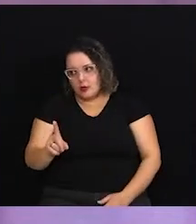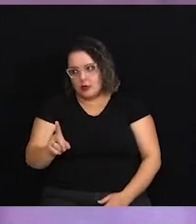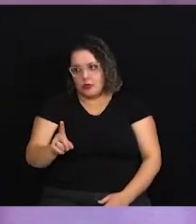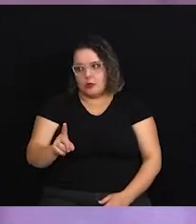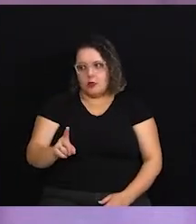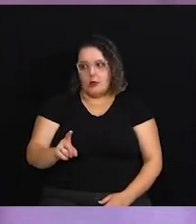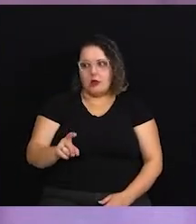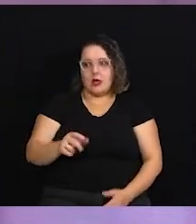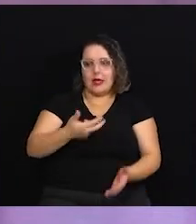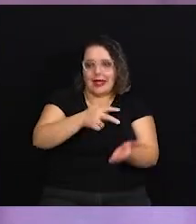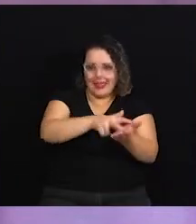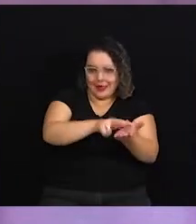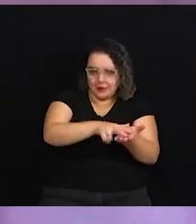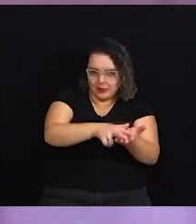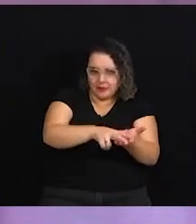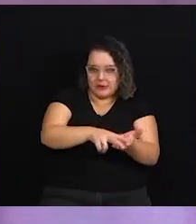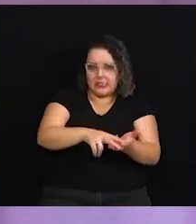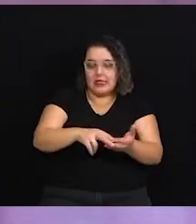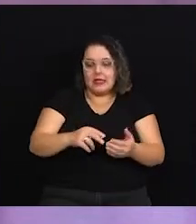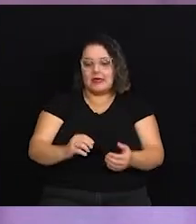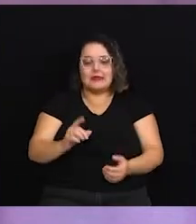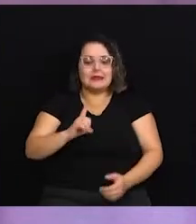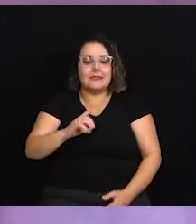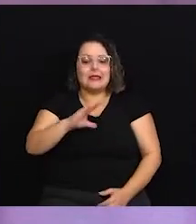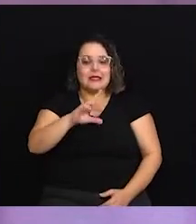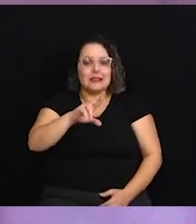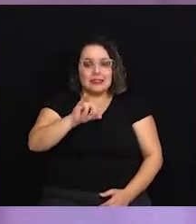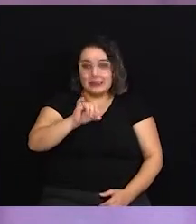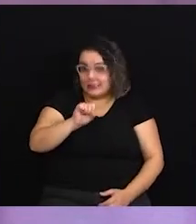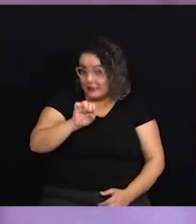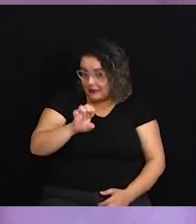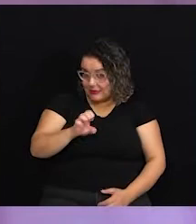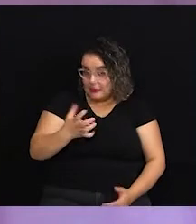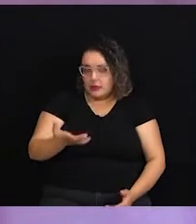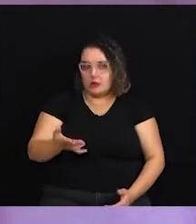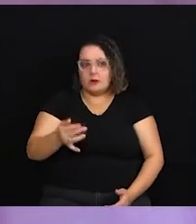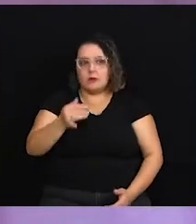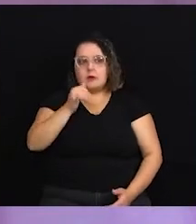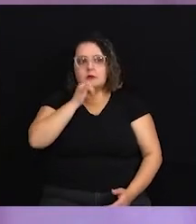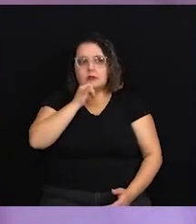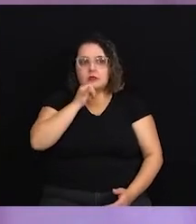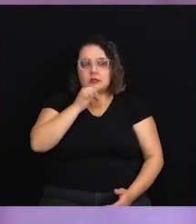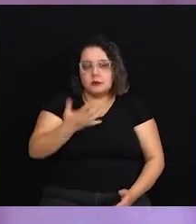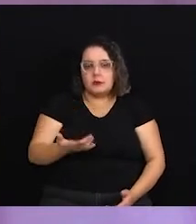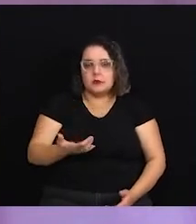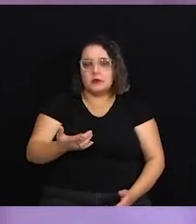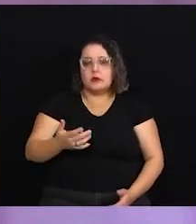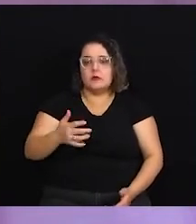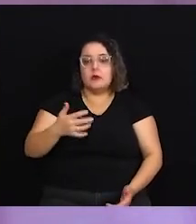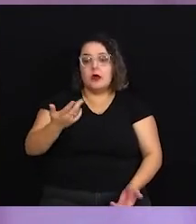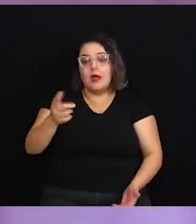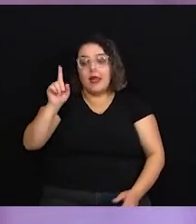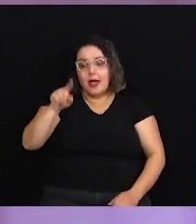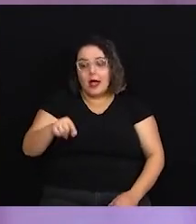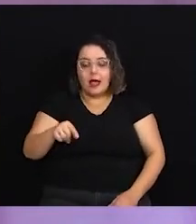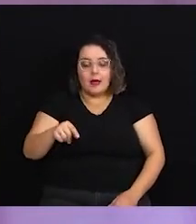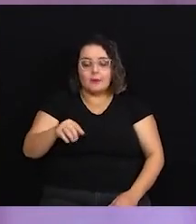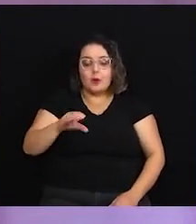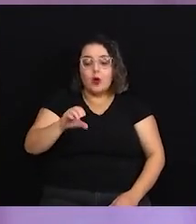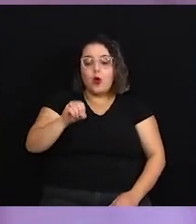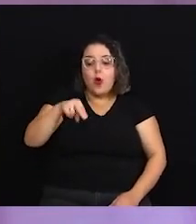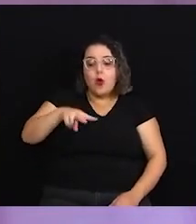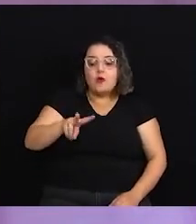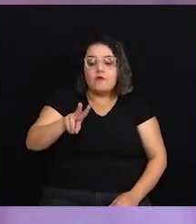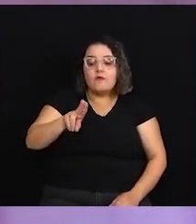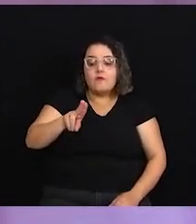gerar crises mas a Tem situações em que a pessoa tem uma convulsão que é provocada